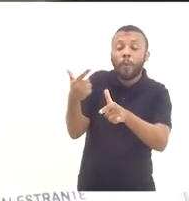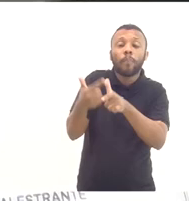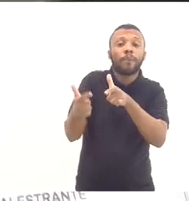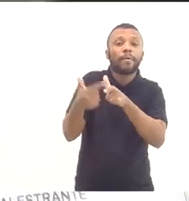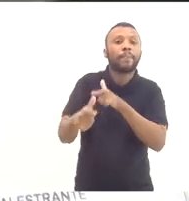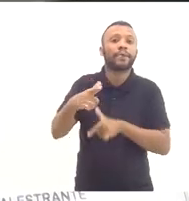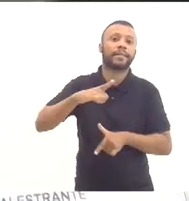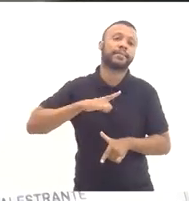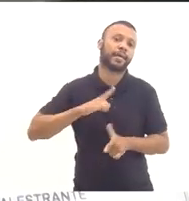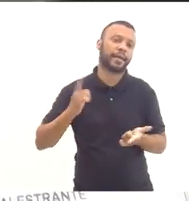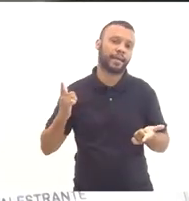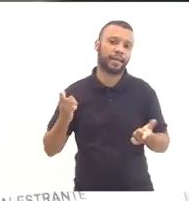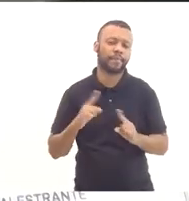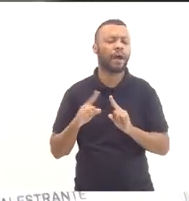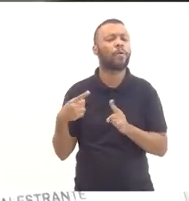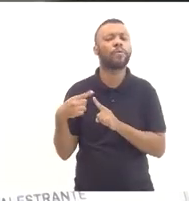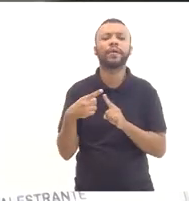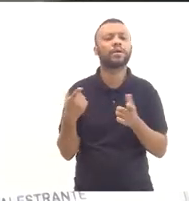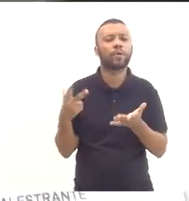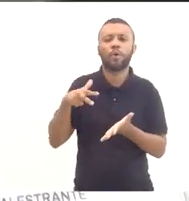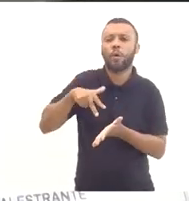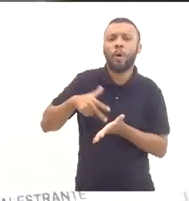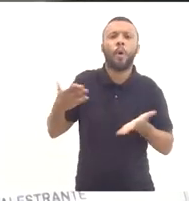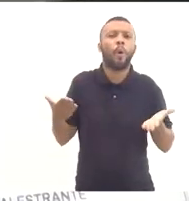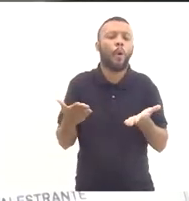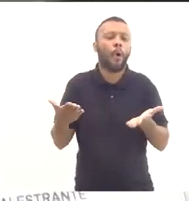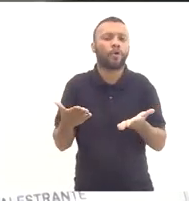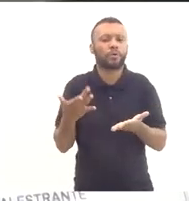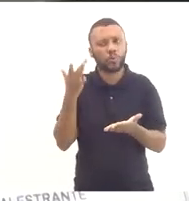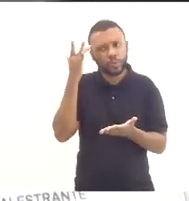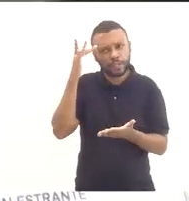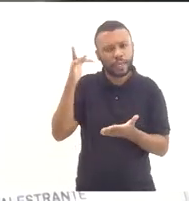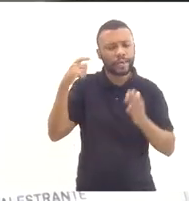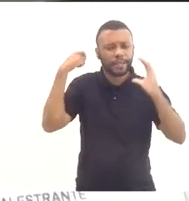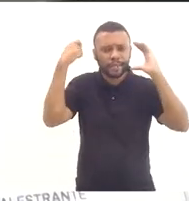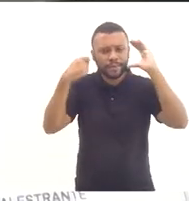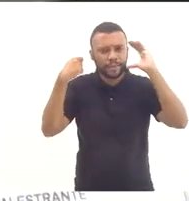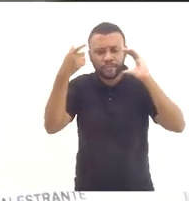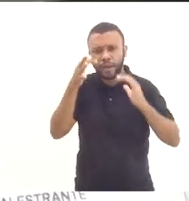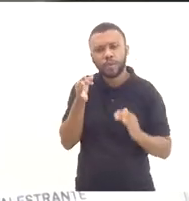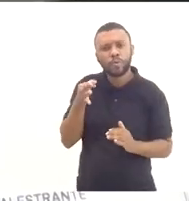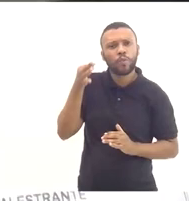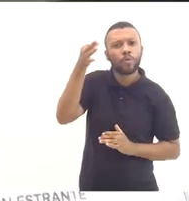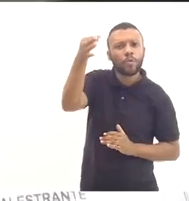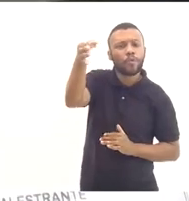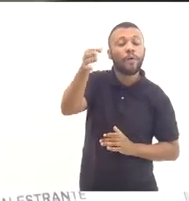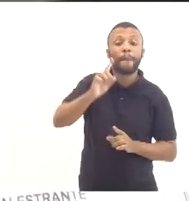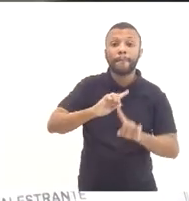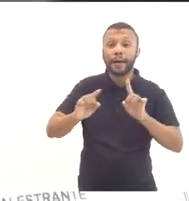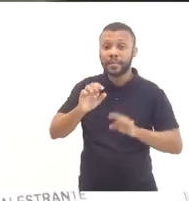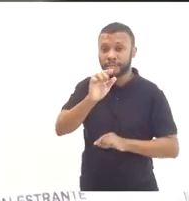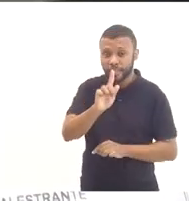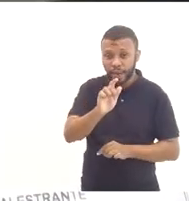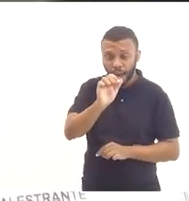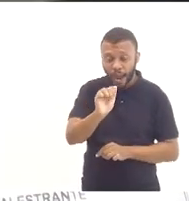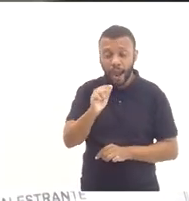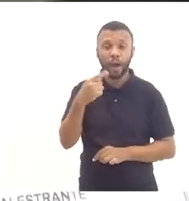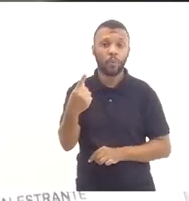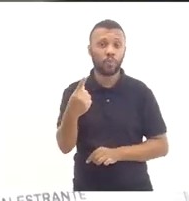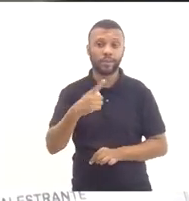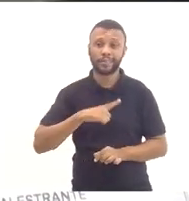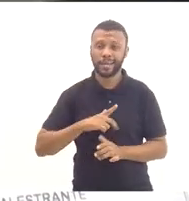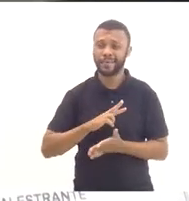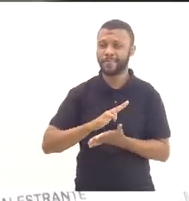mas por que que eu tô aqui hoje eu não sei até onde esse esse vídeo vai chegar mas não existe soja é um existem